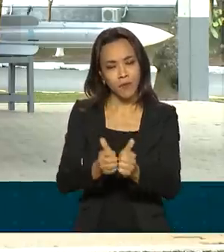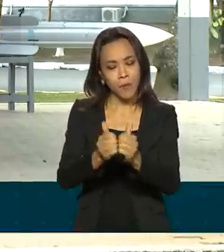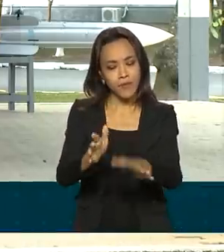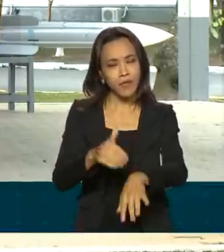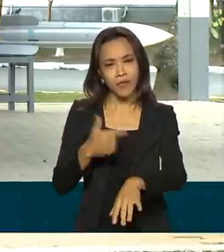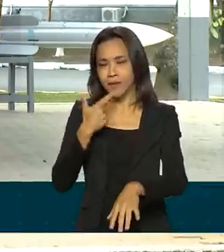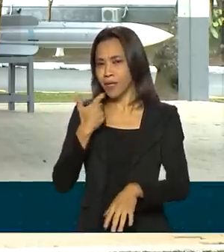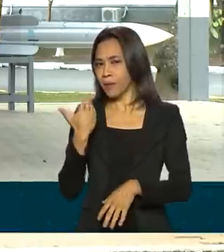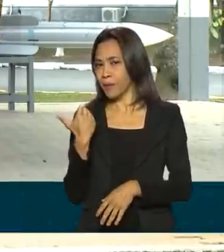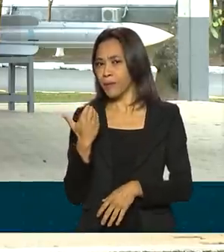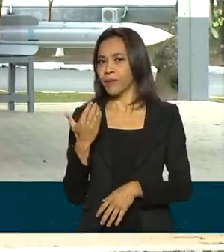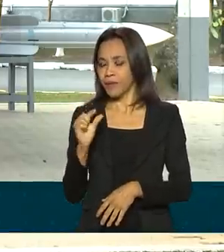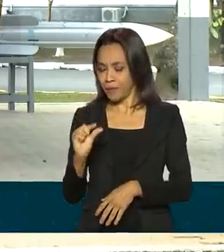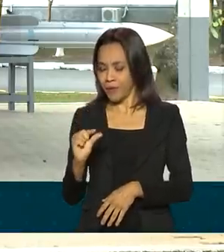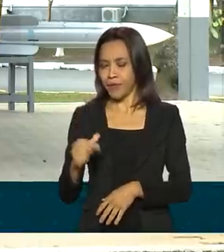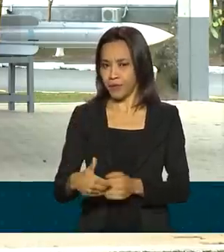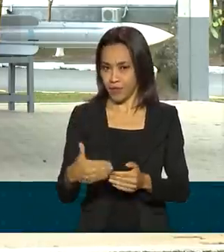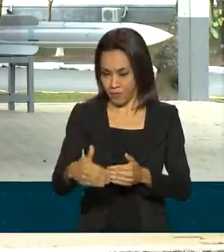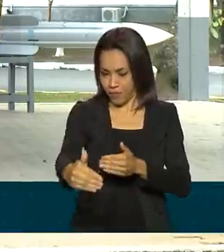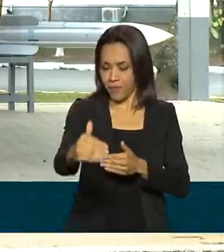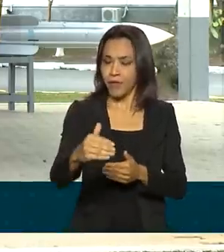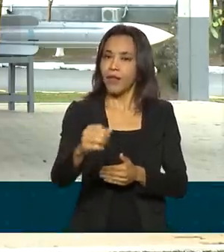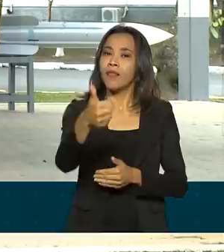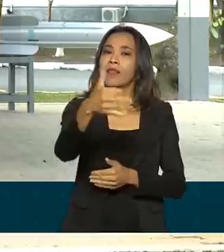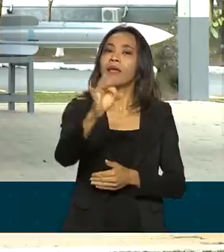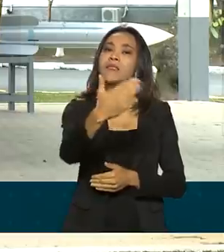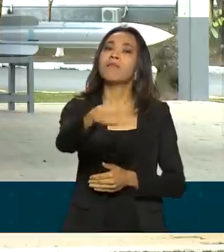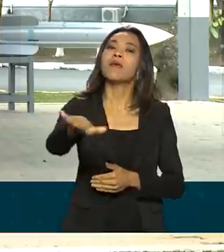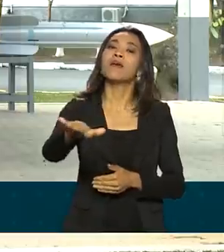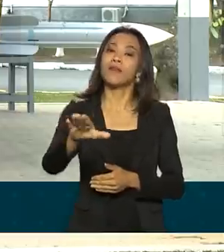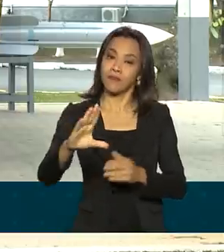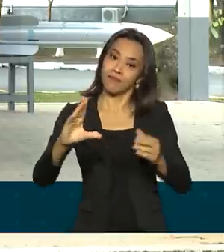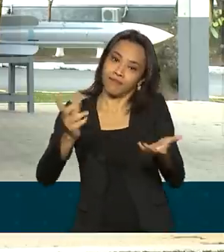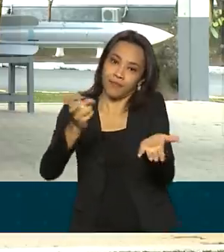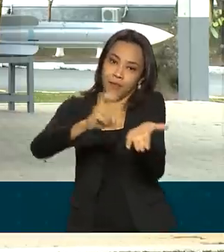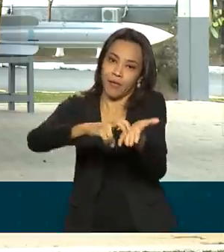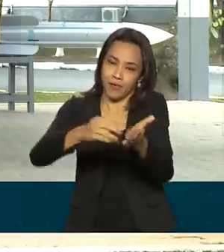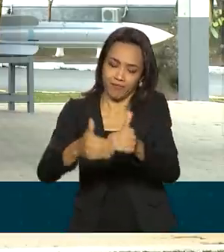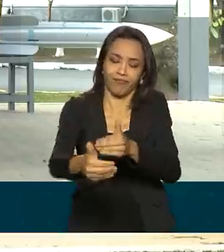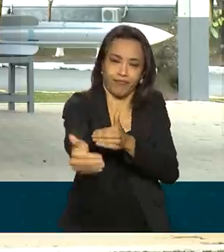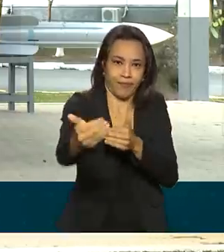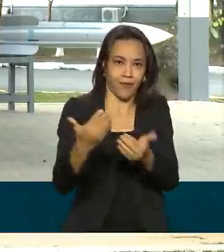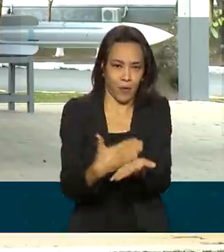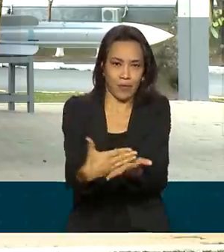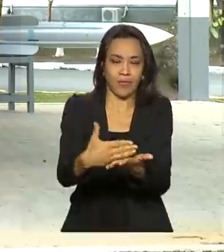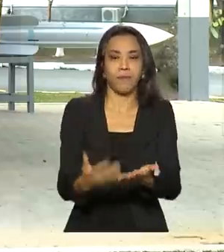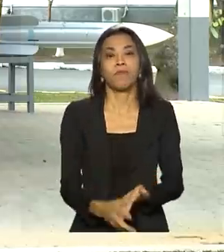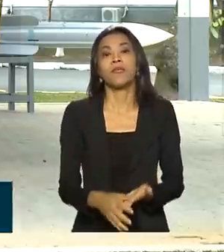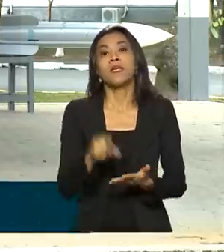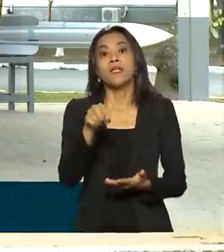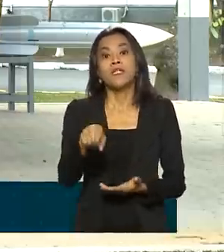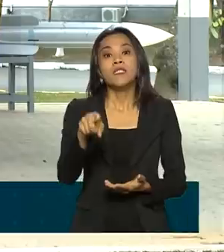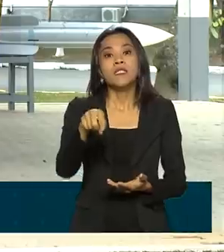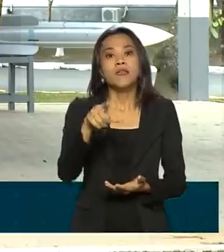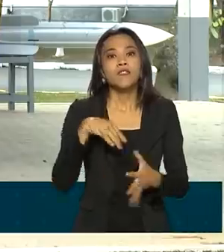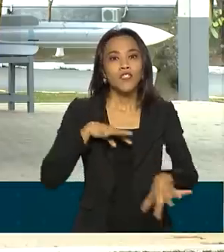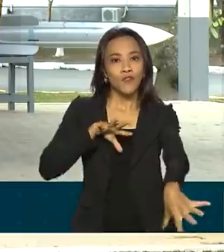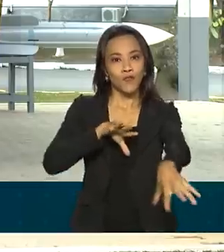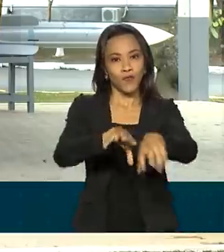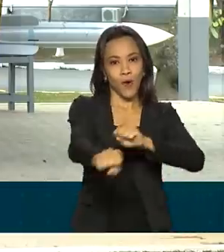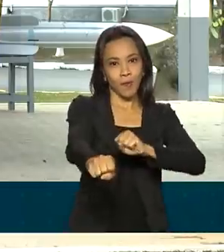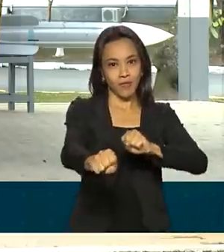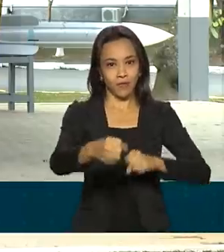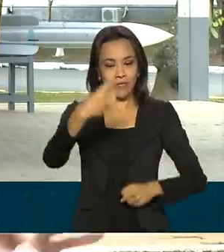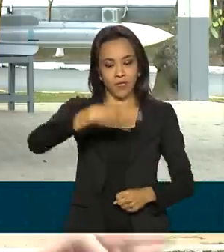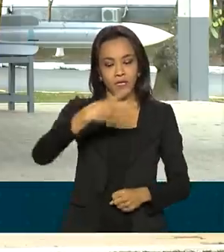daqui a pouquinho por volta das 10:30 da manhã e marca a promoção de 207 militares a graduação de